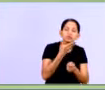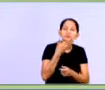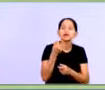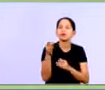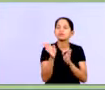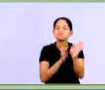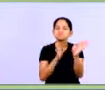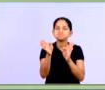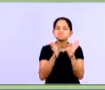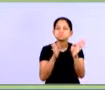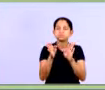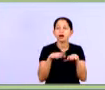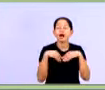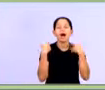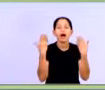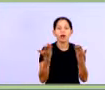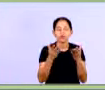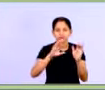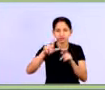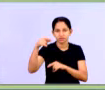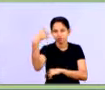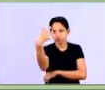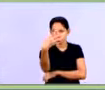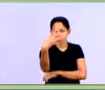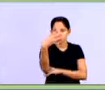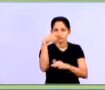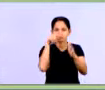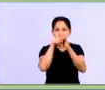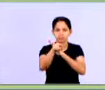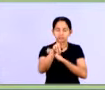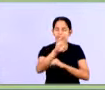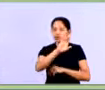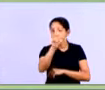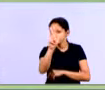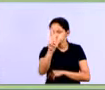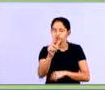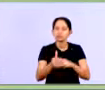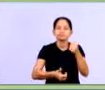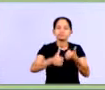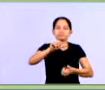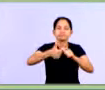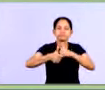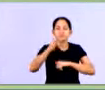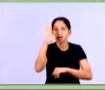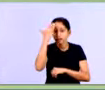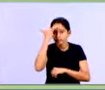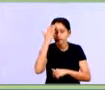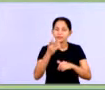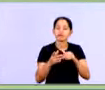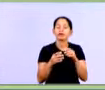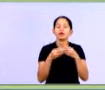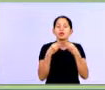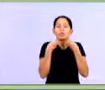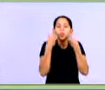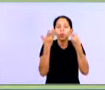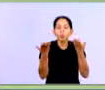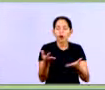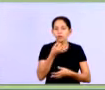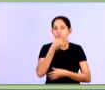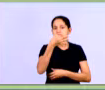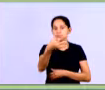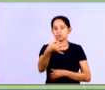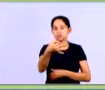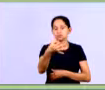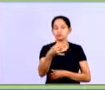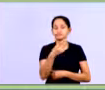gente tem um cenário que a gente precisa analisar e entender, e aí a gente expor o nosso ponto de vista.